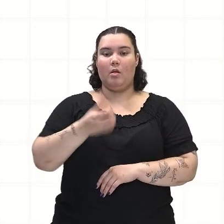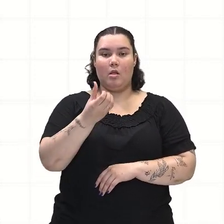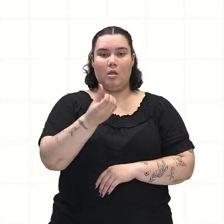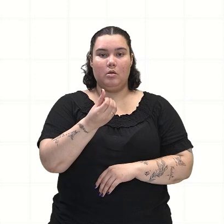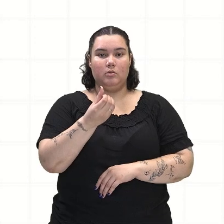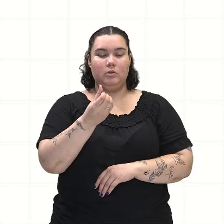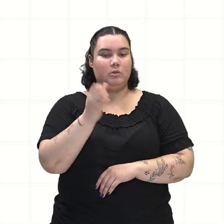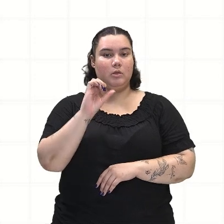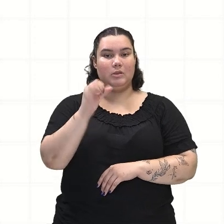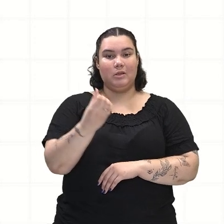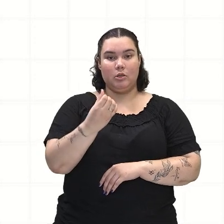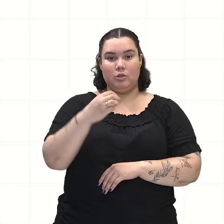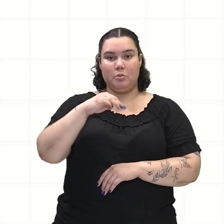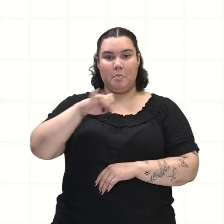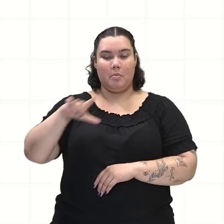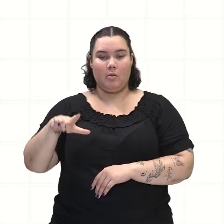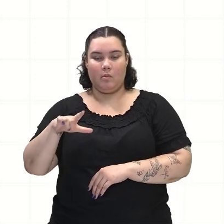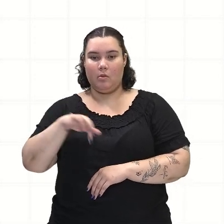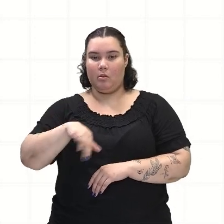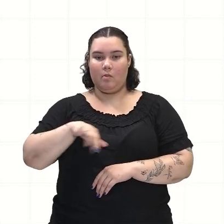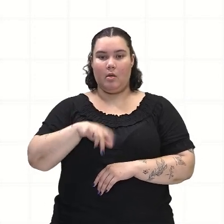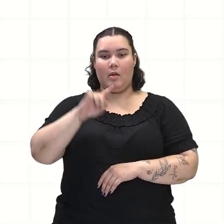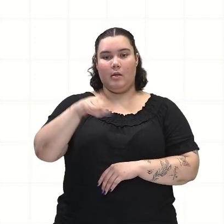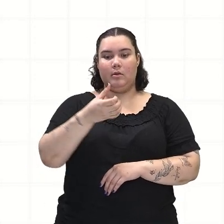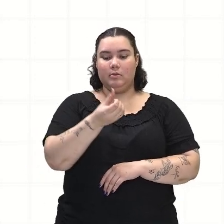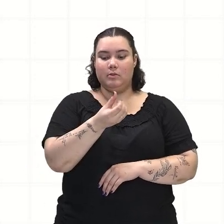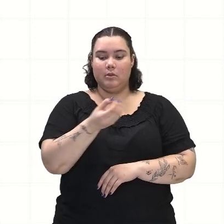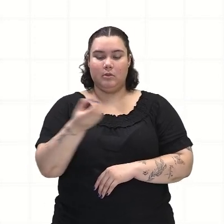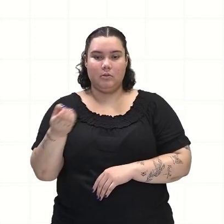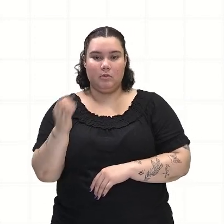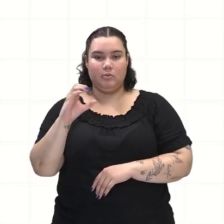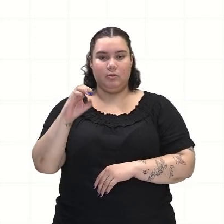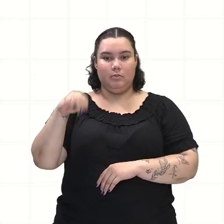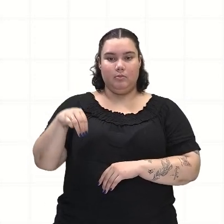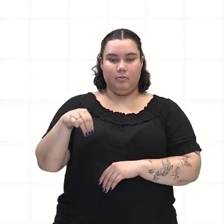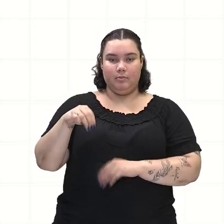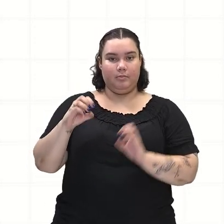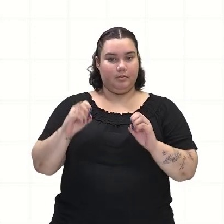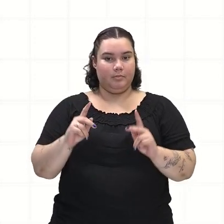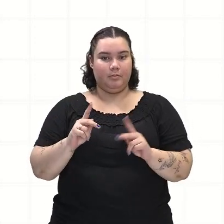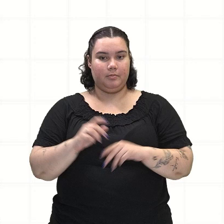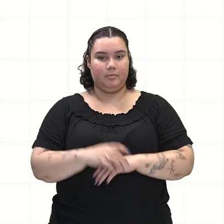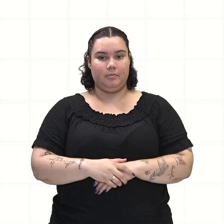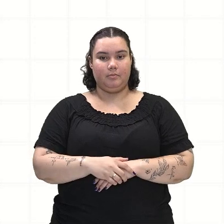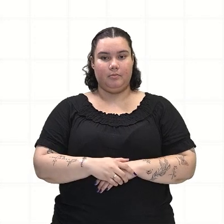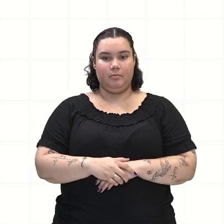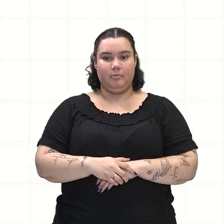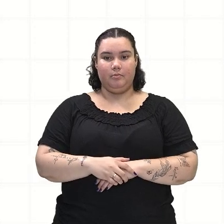6.000 centímetros e sim 600 centímetros. Porque